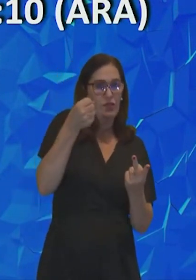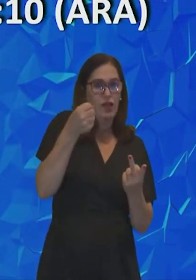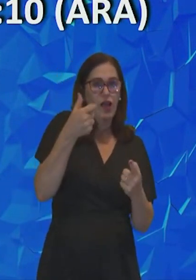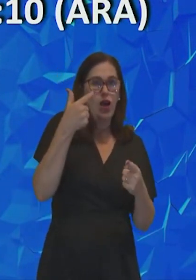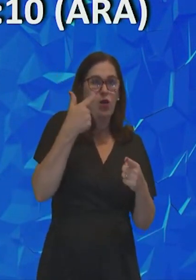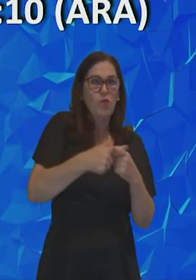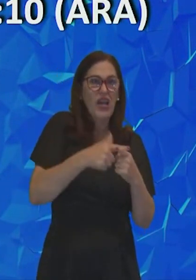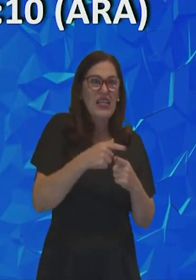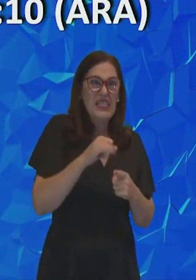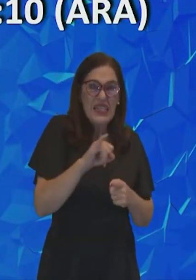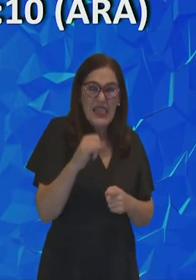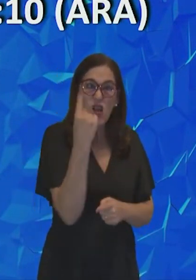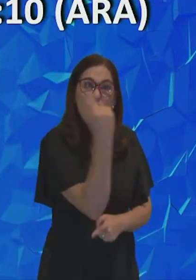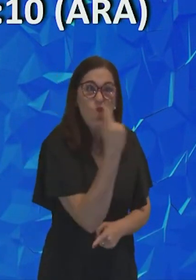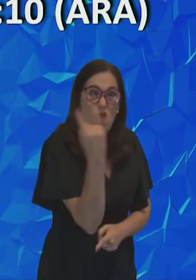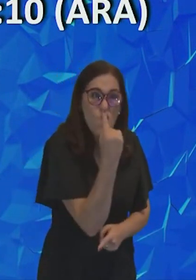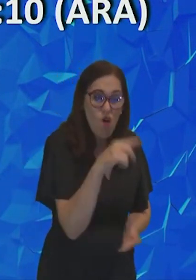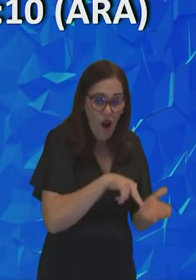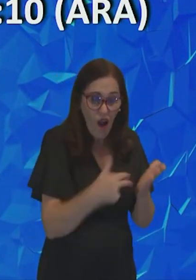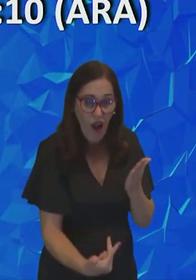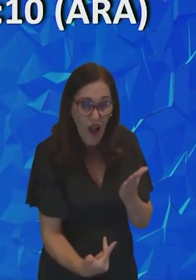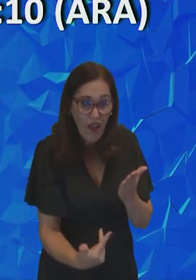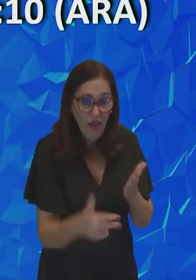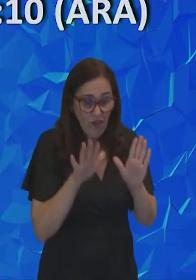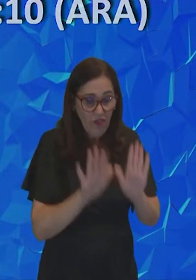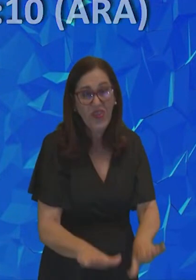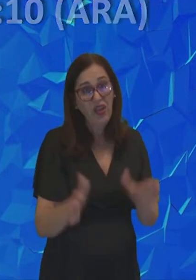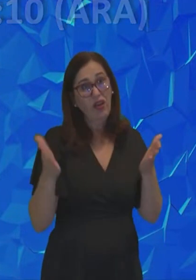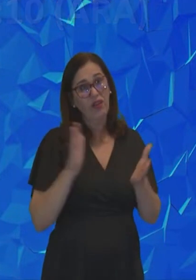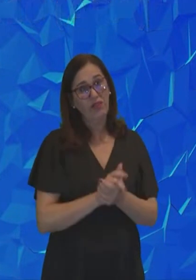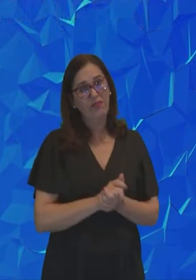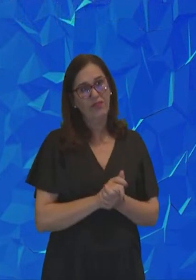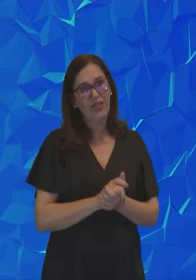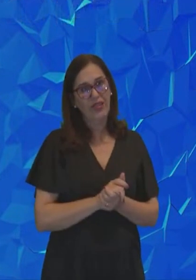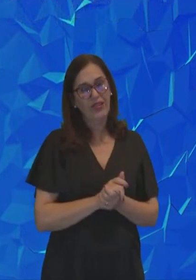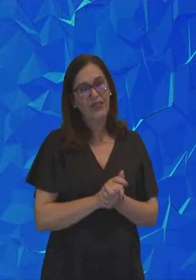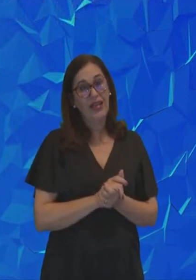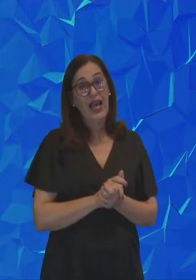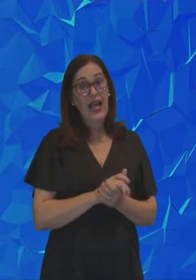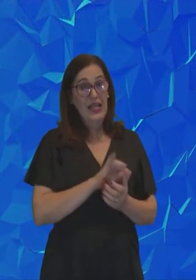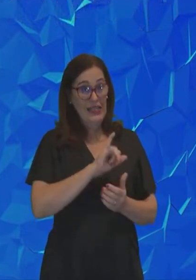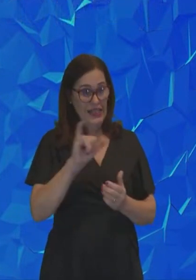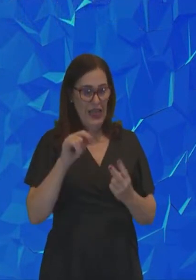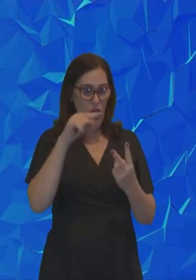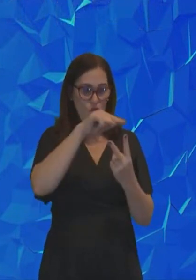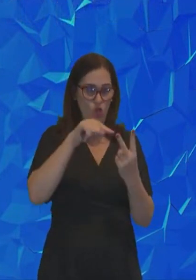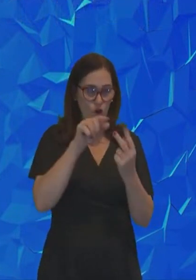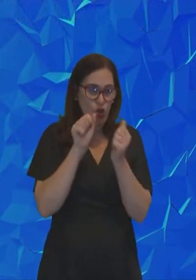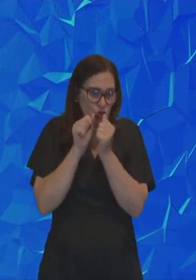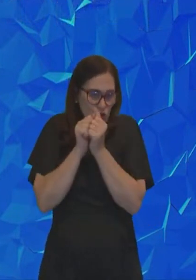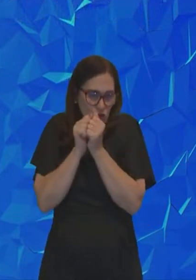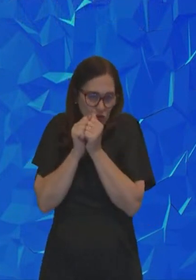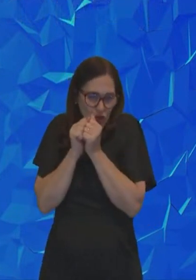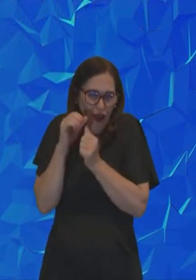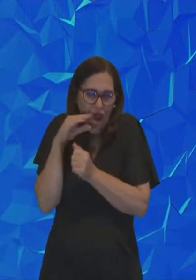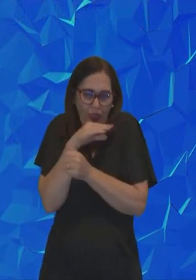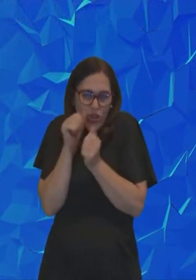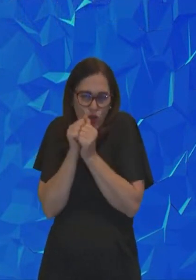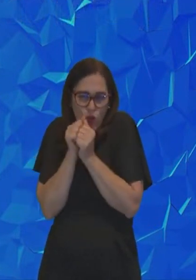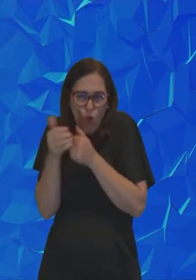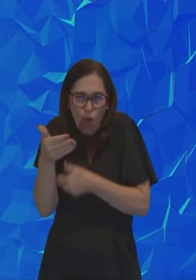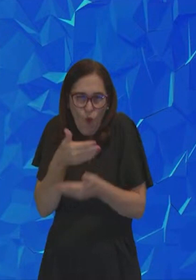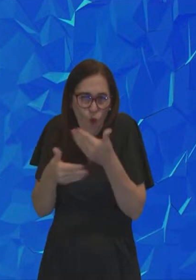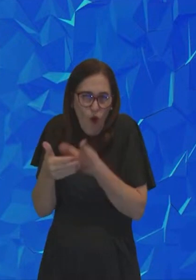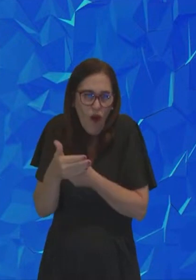caindo não haverá quem o levante. E também se dois dormirem juntos, eles se aquentarão, mas um só, como